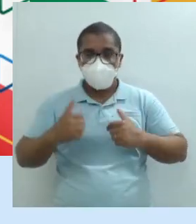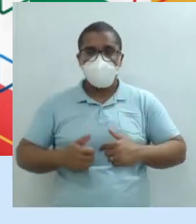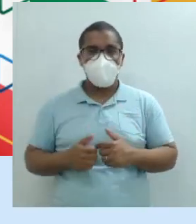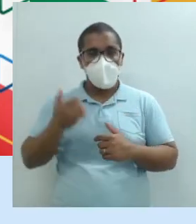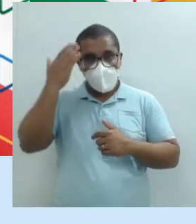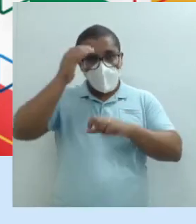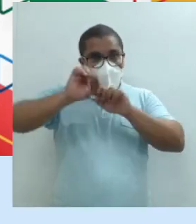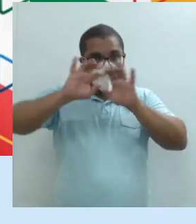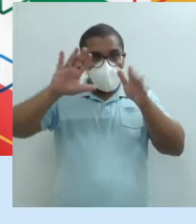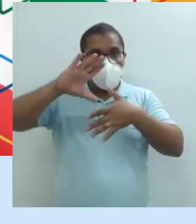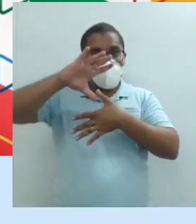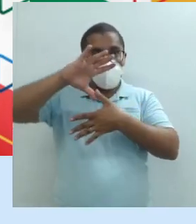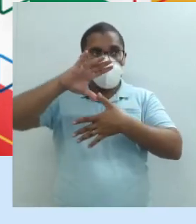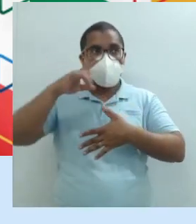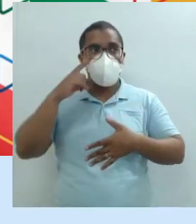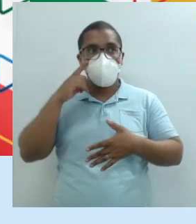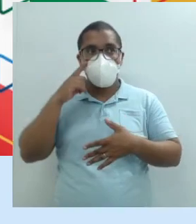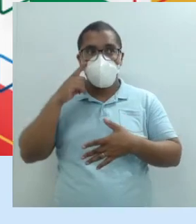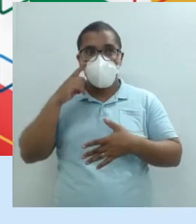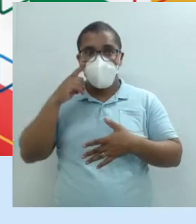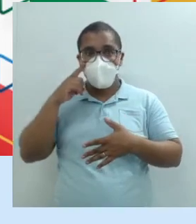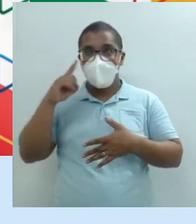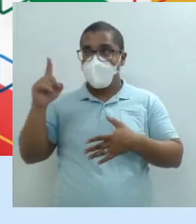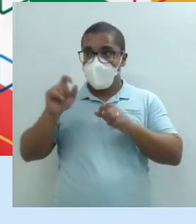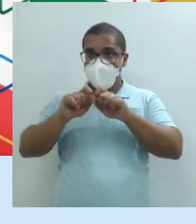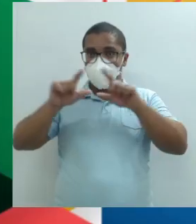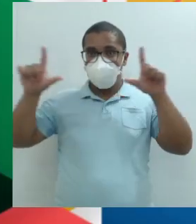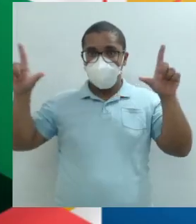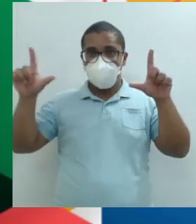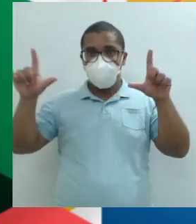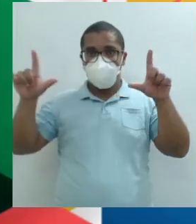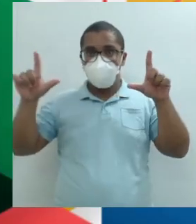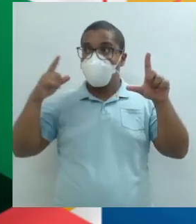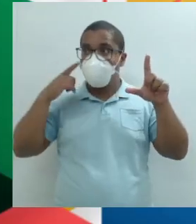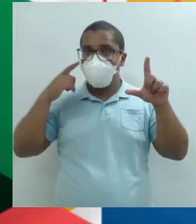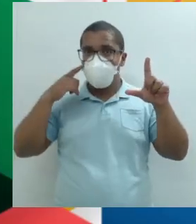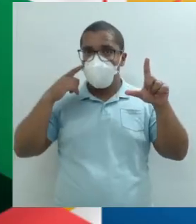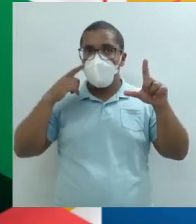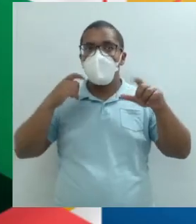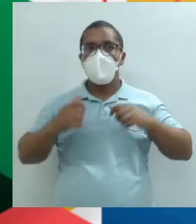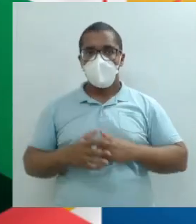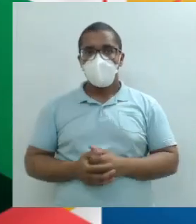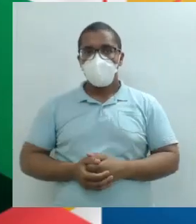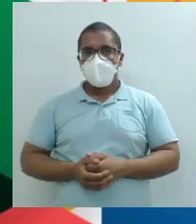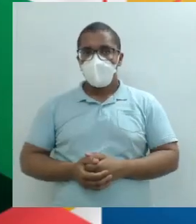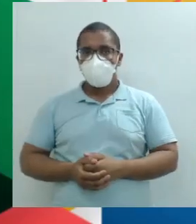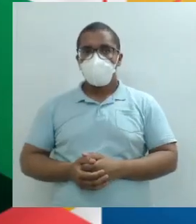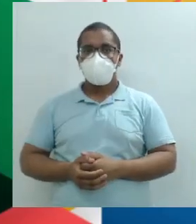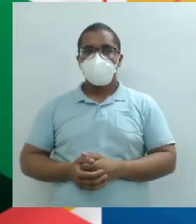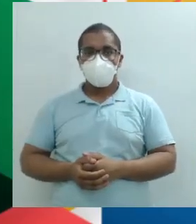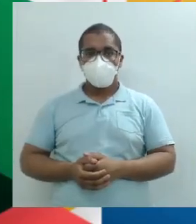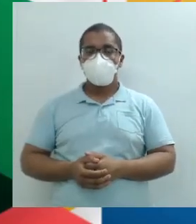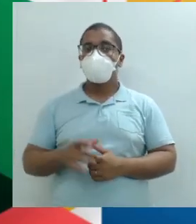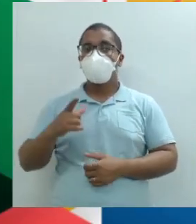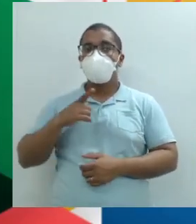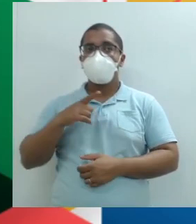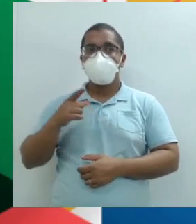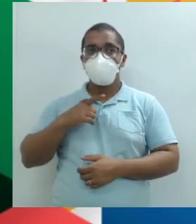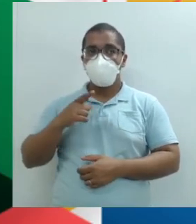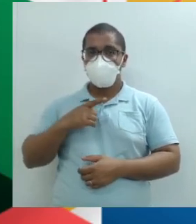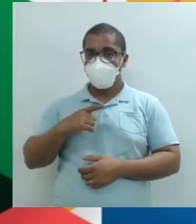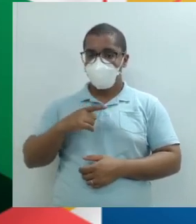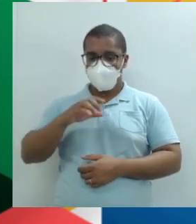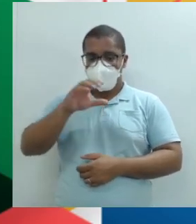o mapinha. A gente consegue colocar ele grandinho na tela? Foi. Olha só, aí a gente tem